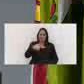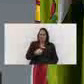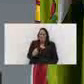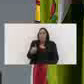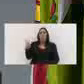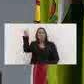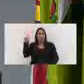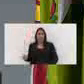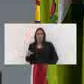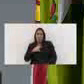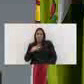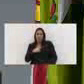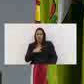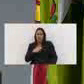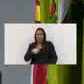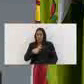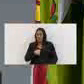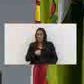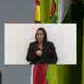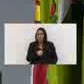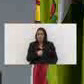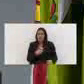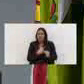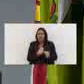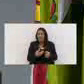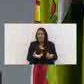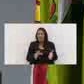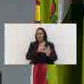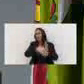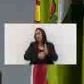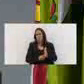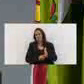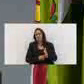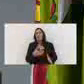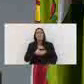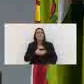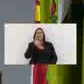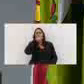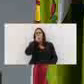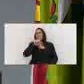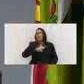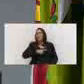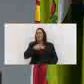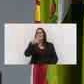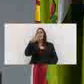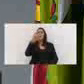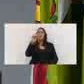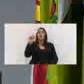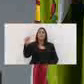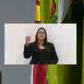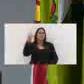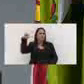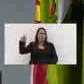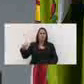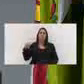que pratiquei um assalto. O que repercutiu? Meu pai tem problema de pressão alta, vereador Peruca. O não sabe o que